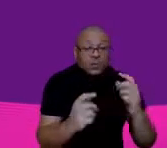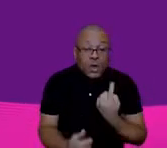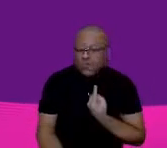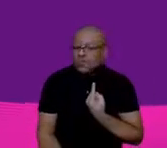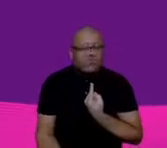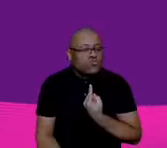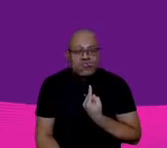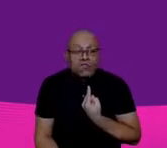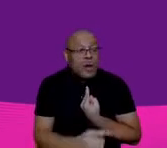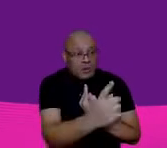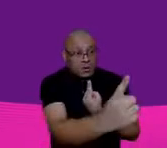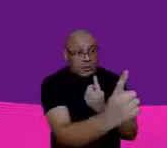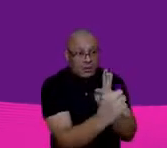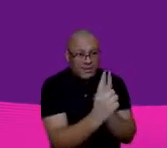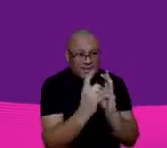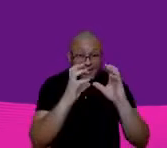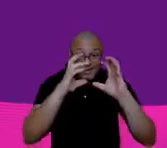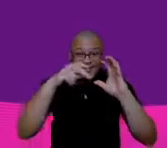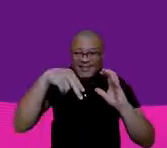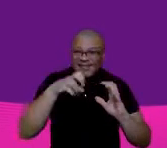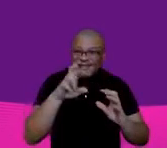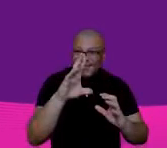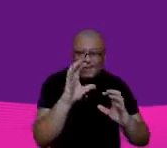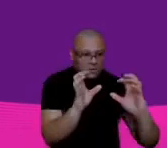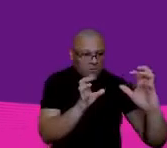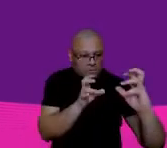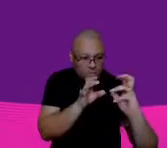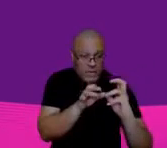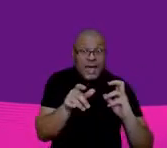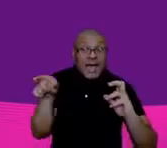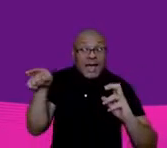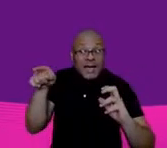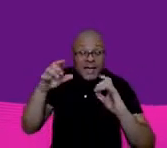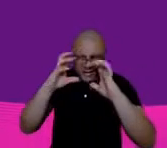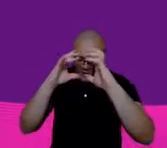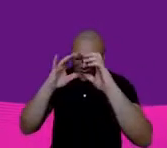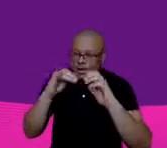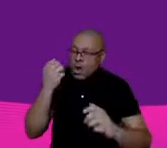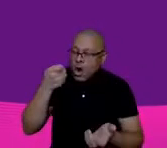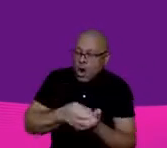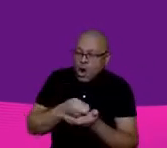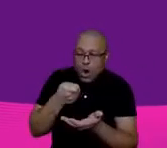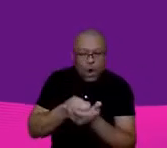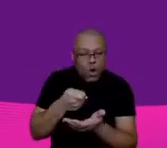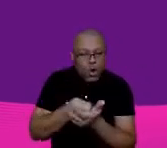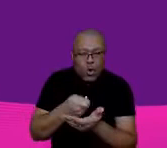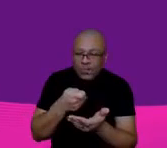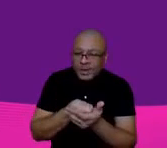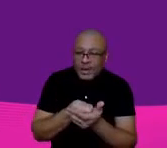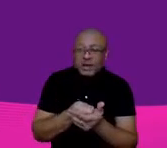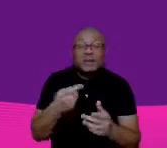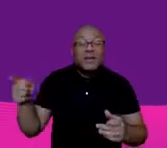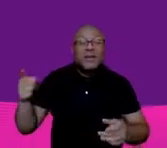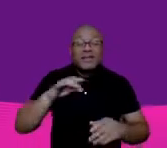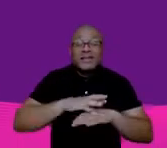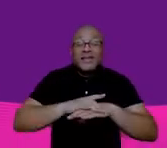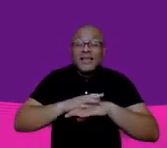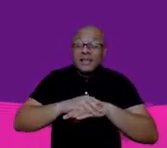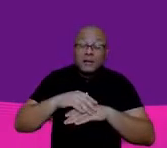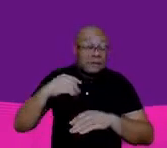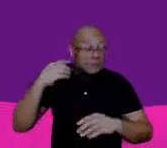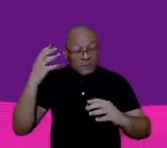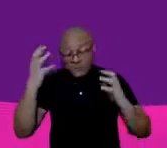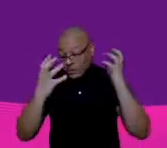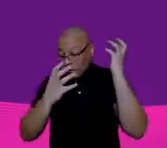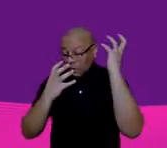multidisciplinar. A avaliação neuropsicológica é obrigatória a ser feita, já que pacientes com demência são excluídos de qualquer tipo de cirurgia